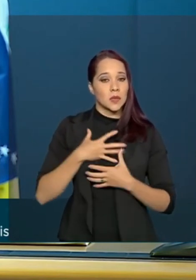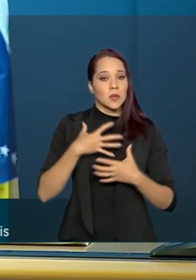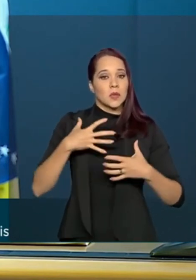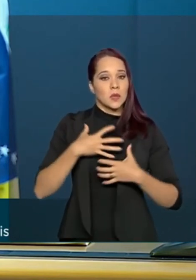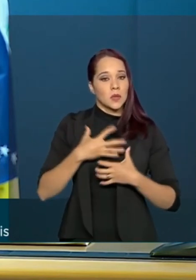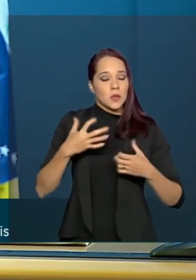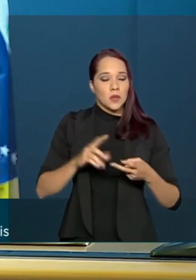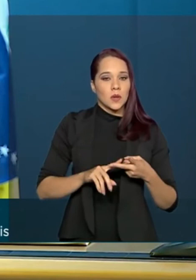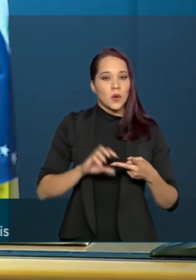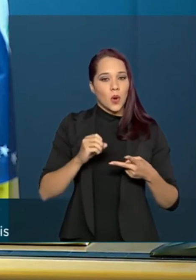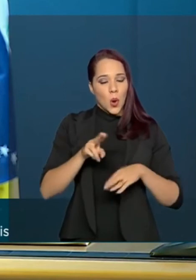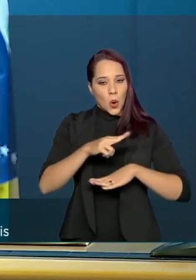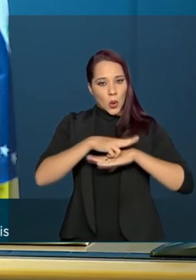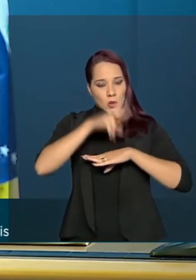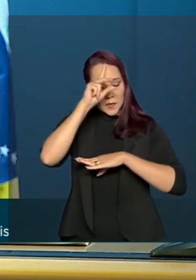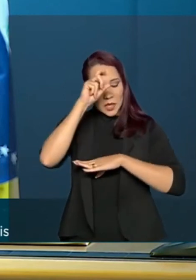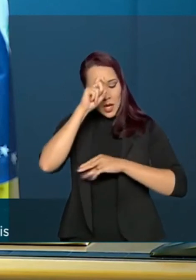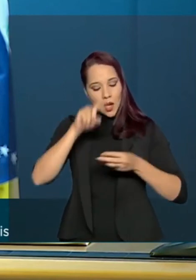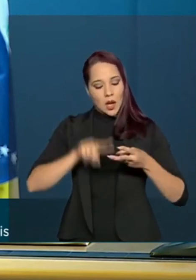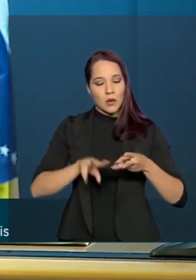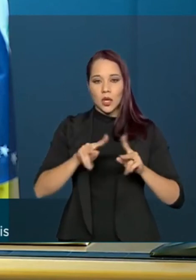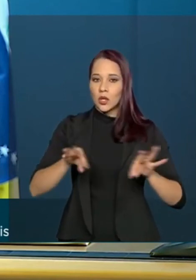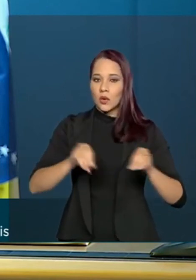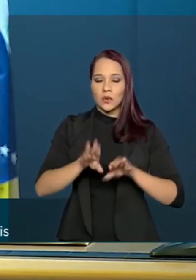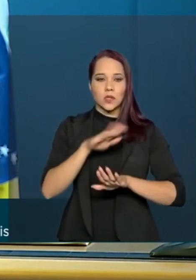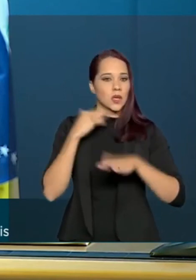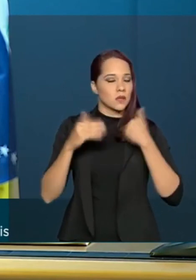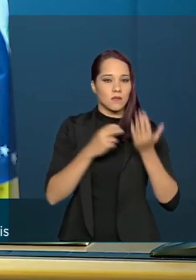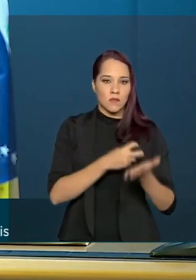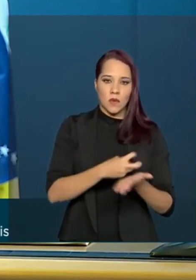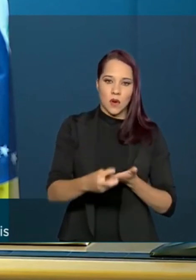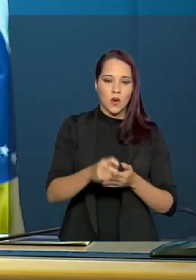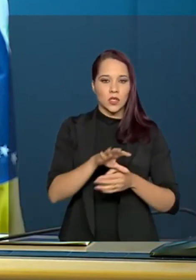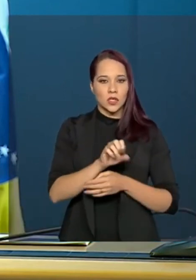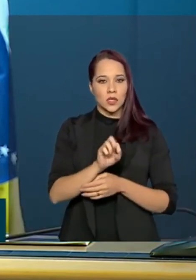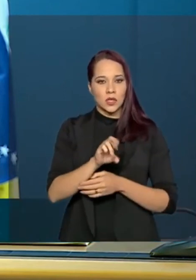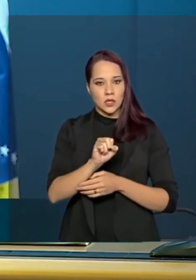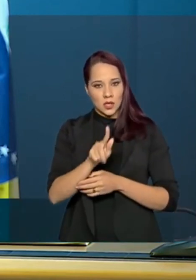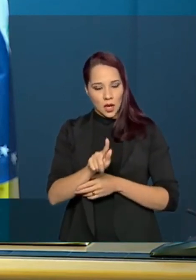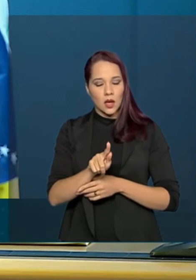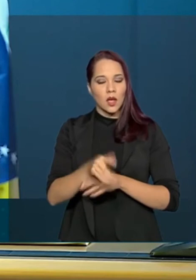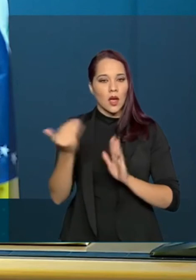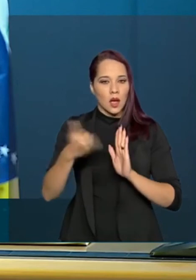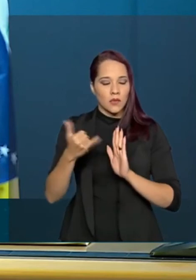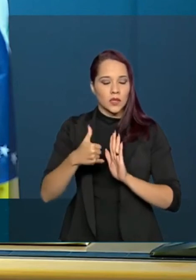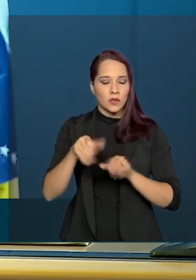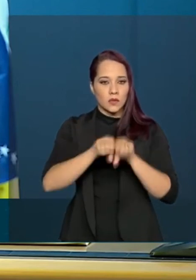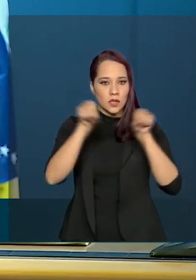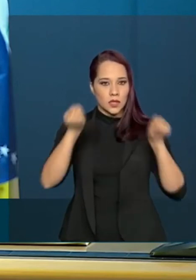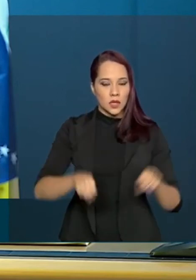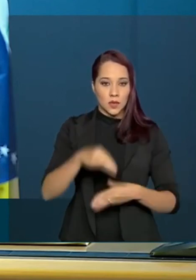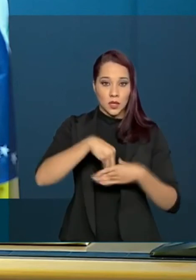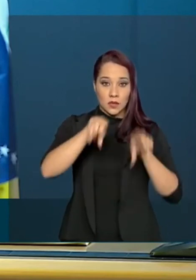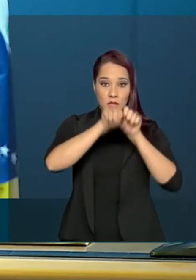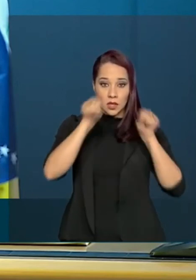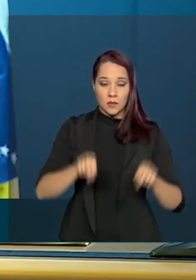aguda grave, hospitalizados e todos os óbitos de SRAG sendo notificados nesse sistema. Então,